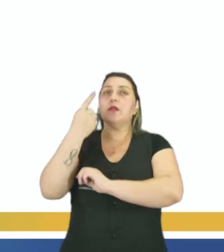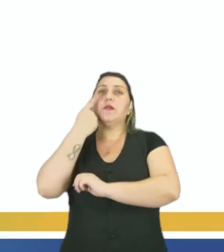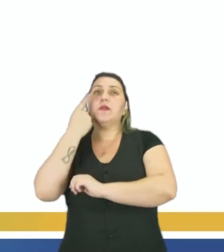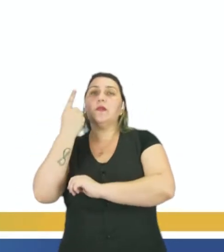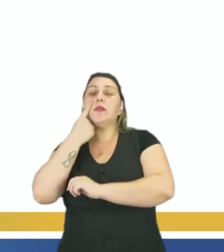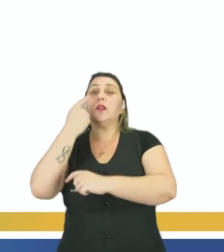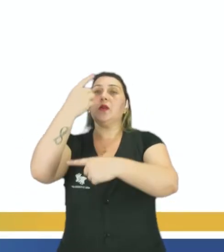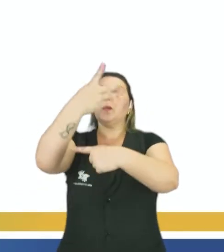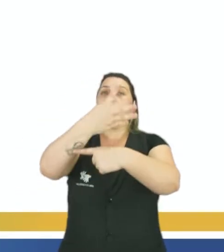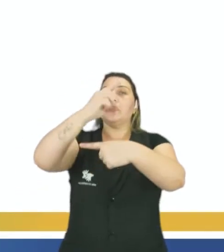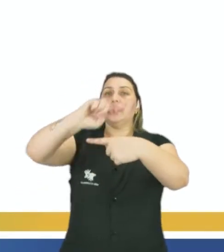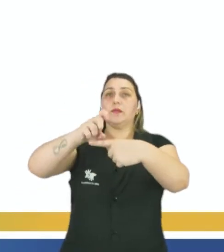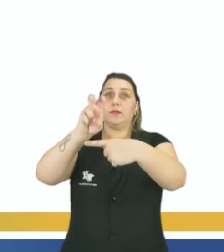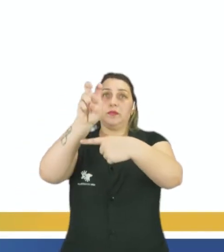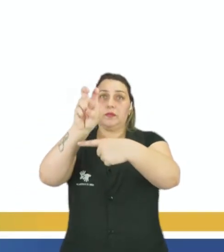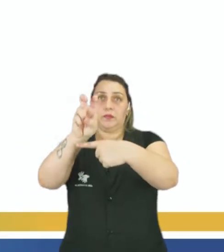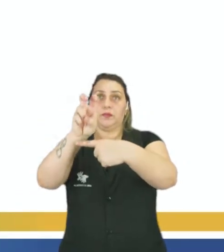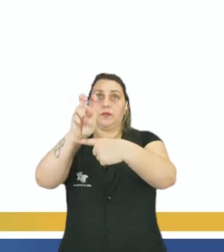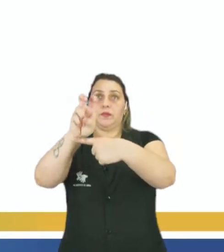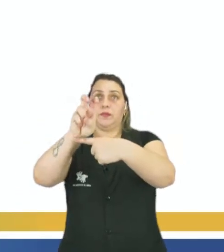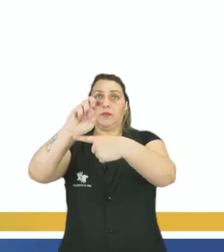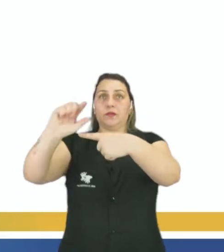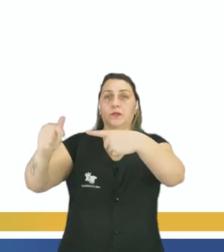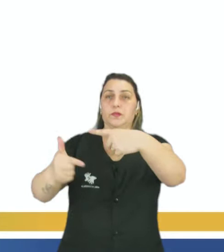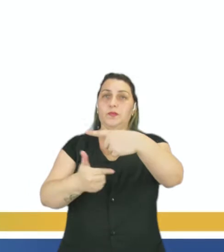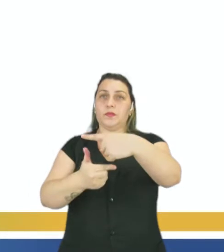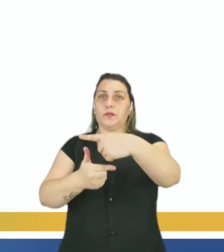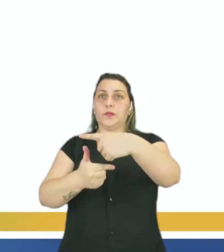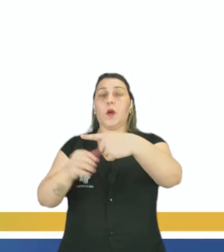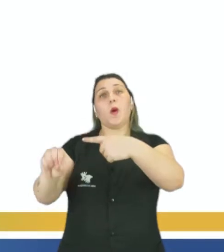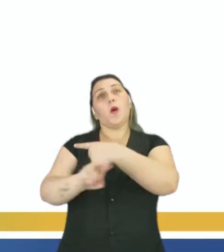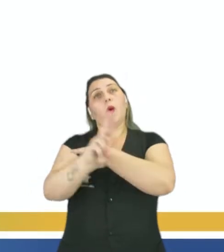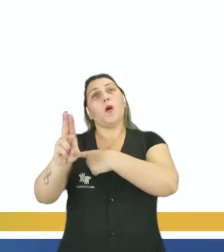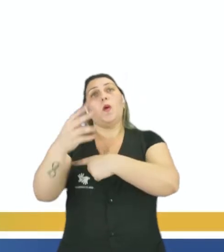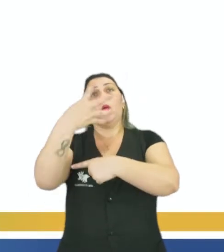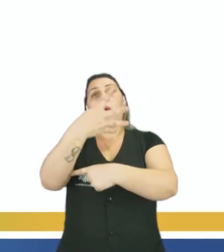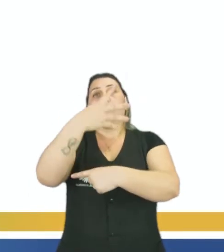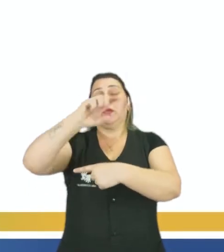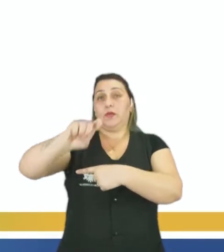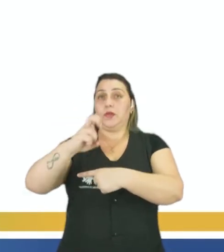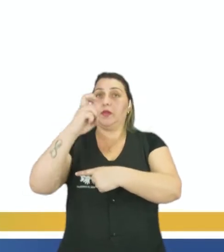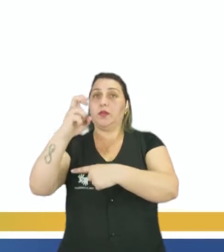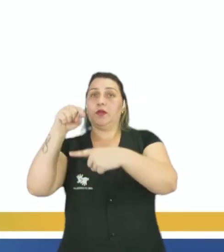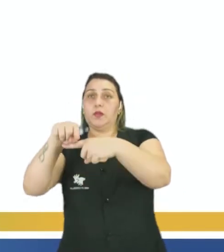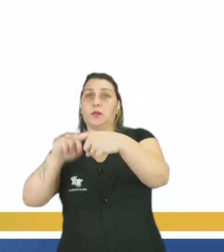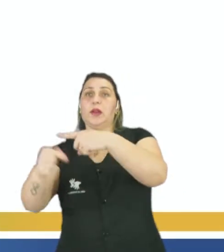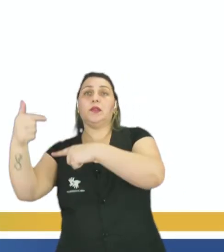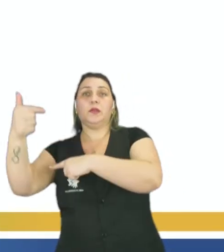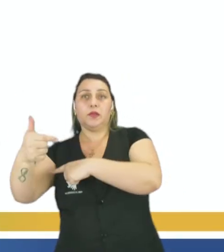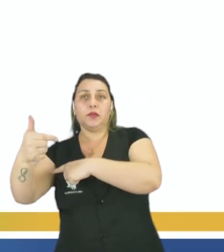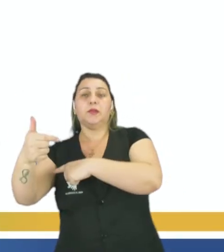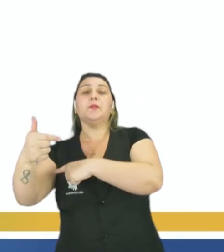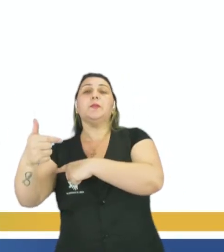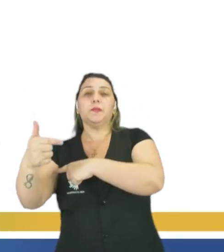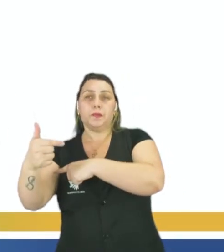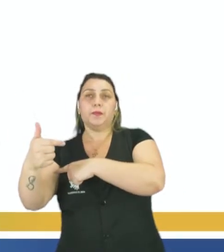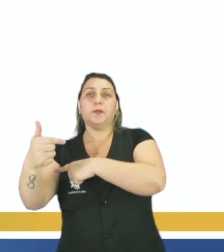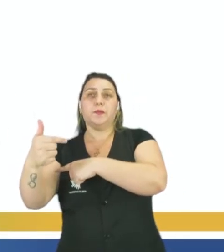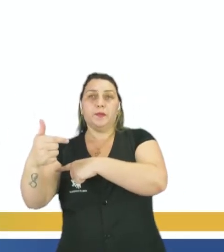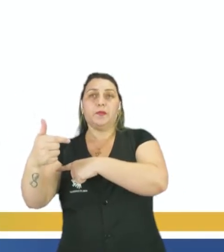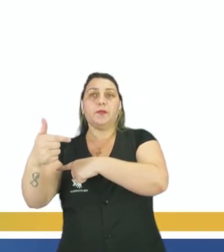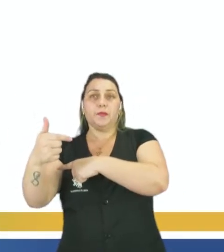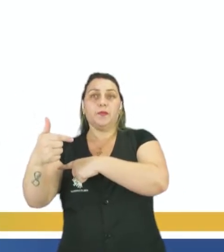caso aí que nós temos 4,5 dividido para 2, ou 4,5 dividido para 2 em